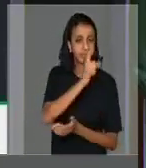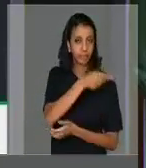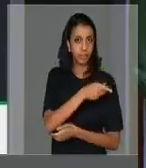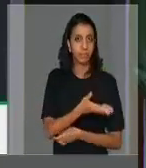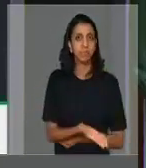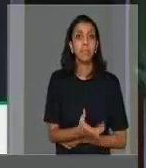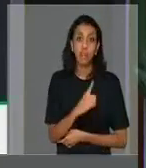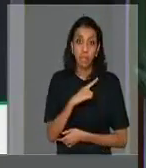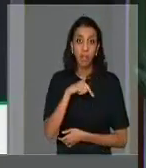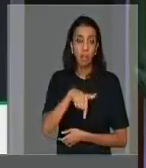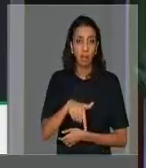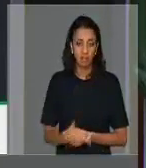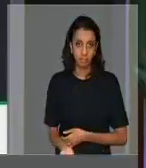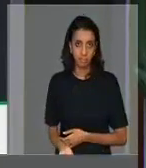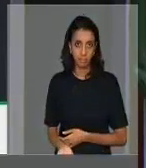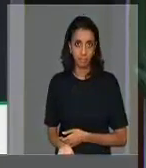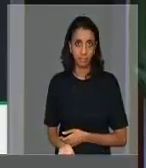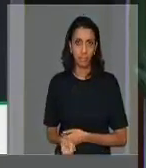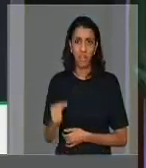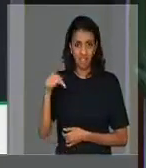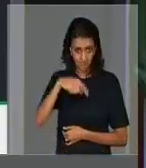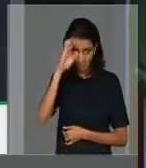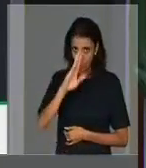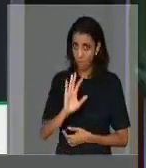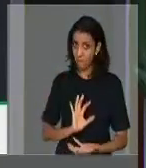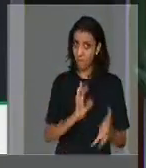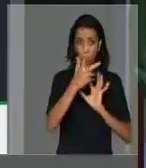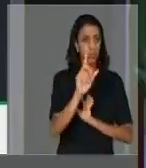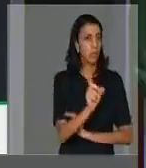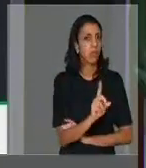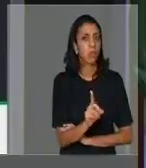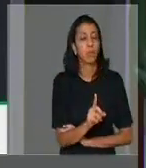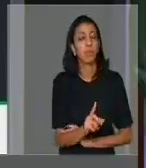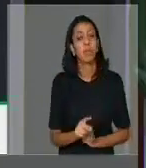na nossa sociedade. Portanto, não foi revolução. Já